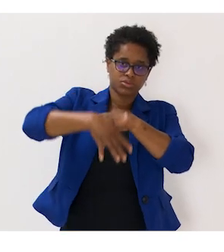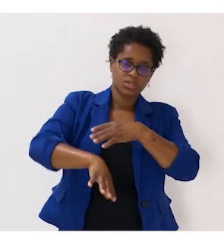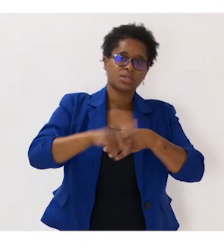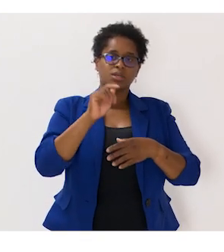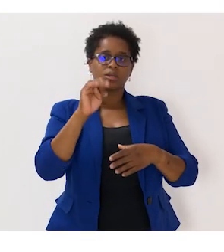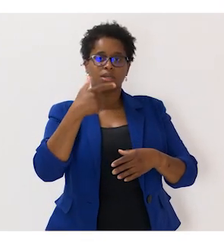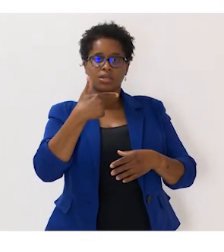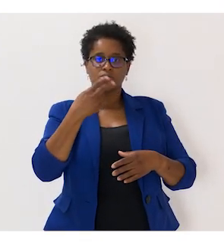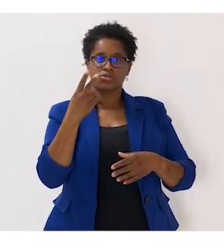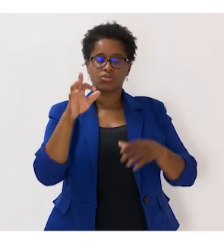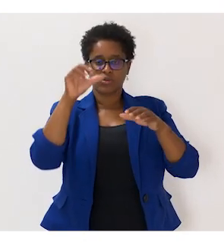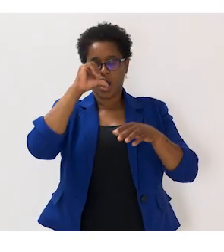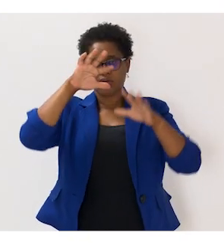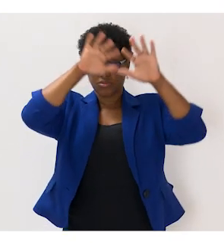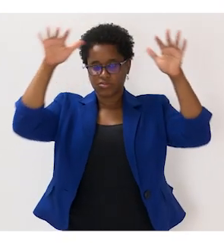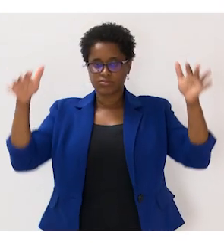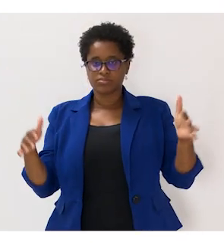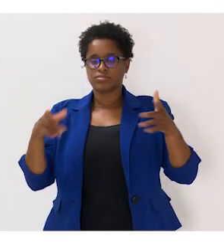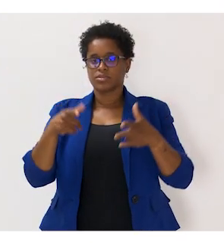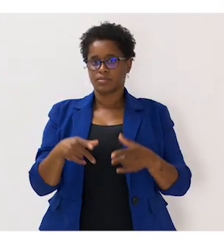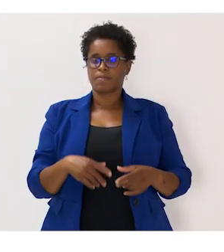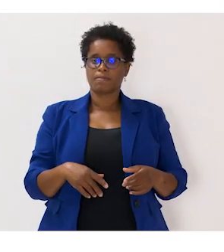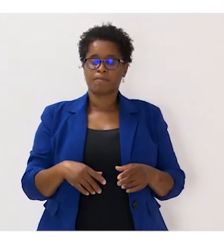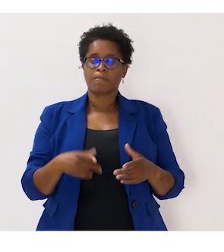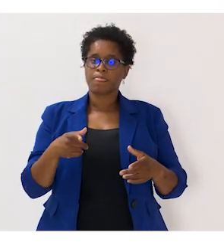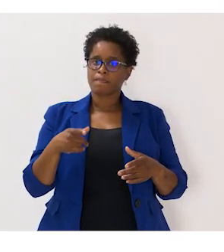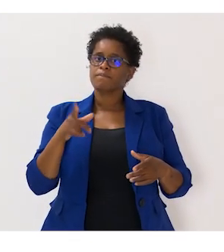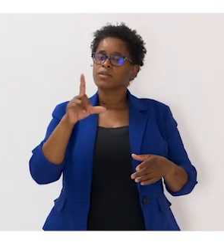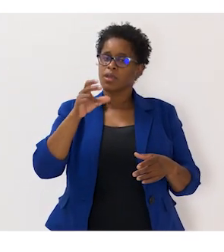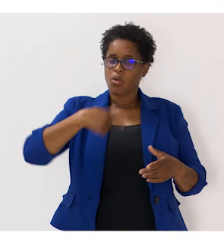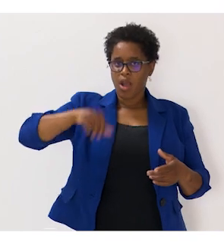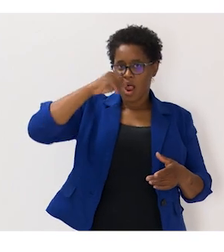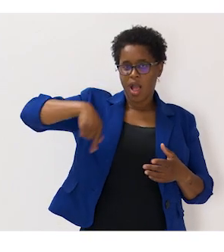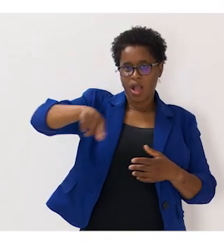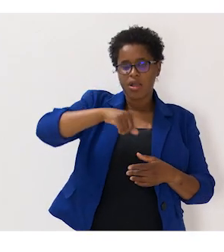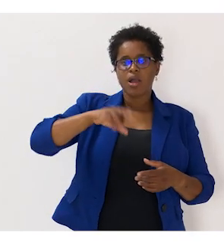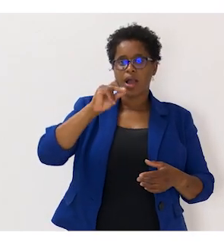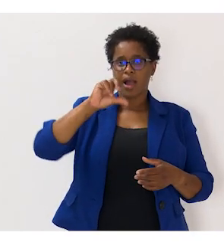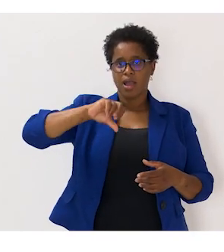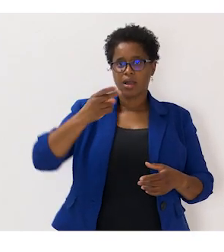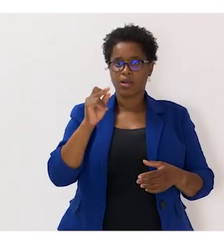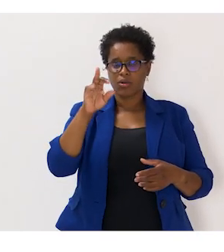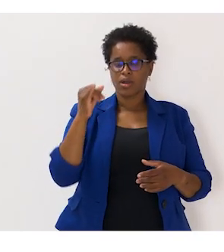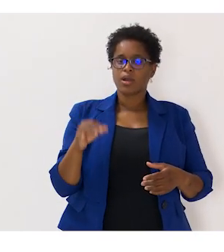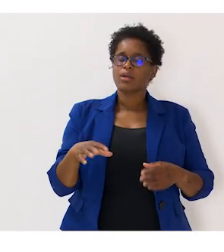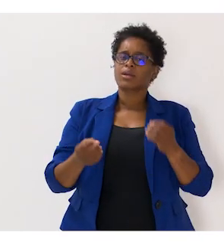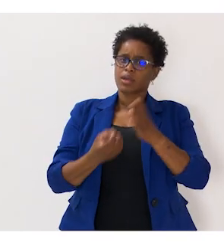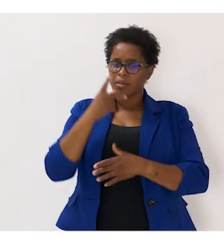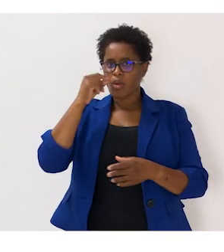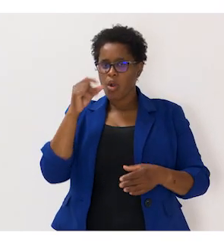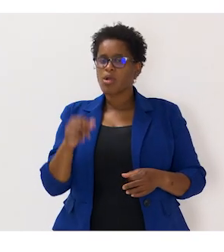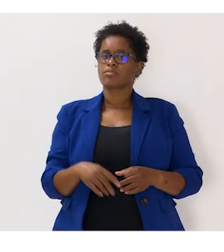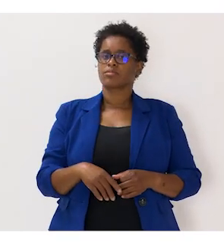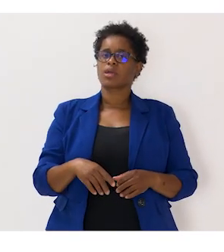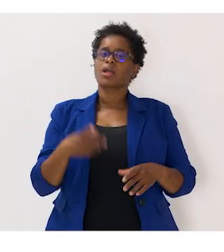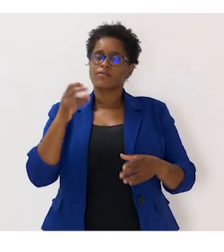lago criado pelo homem, ok? E ali vai crescer lá espécies e populações formando